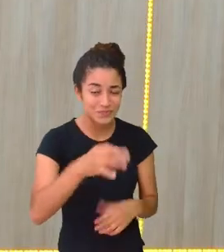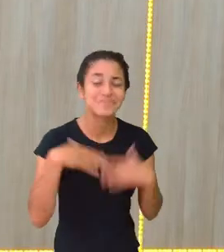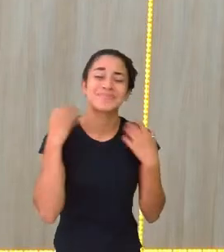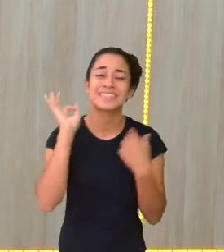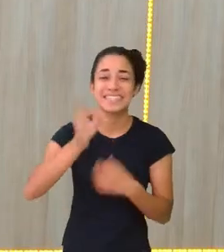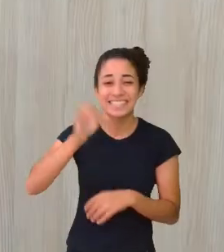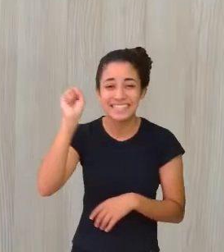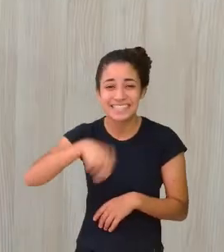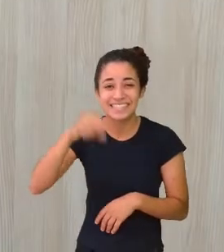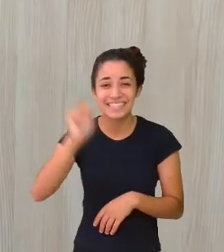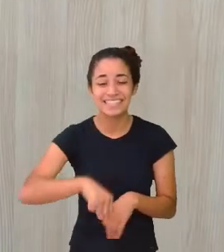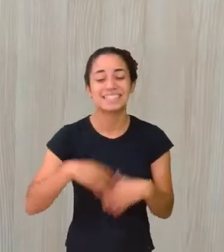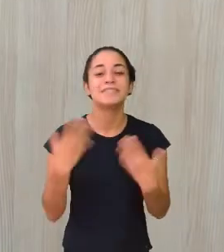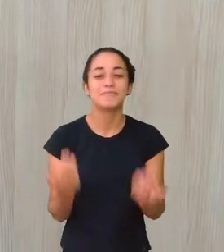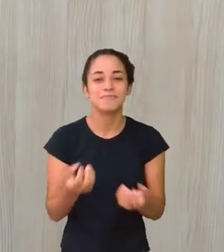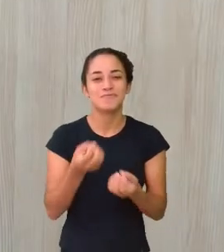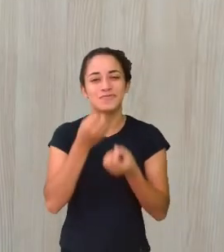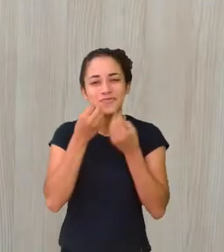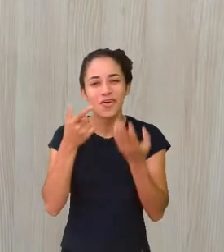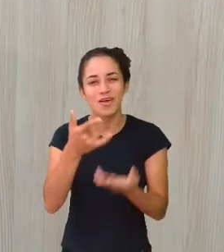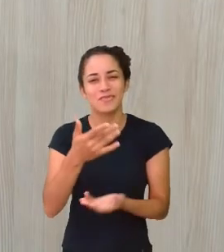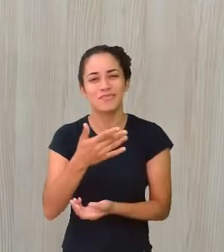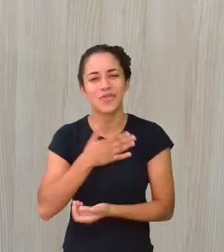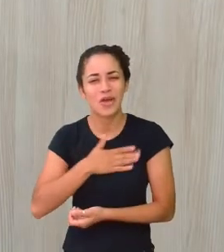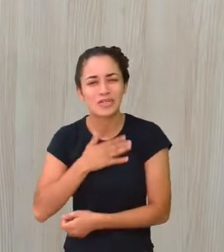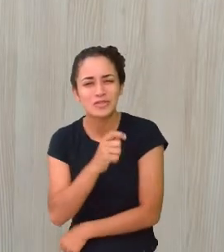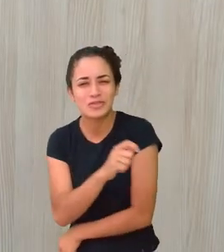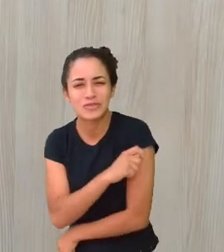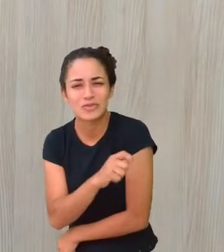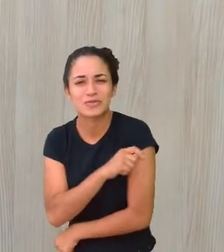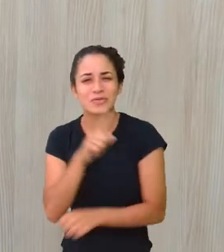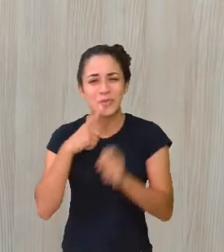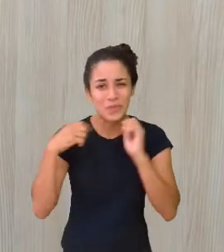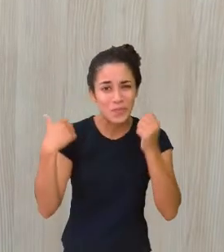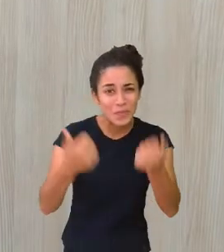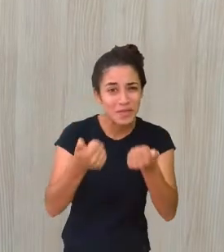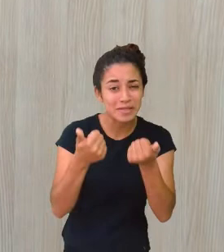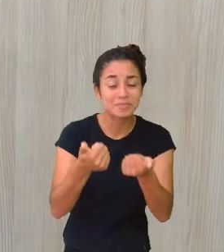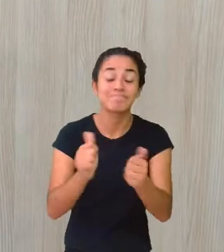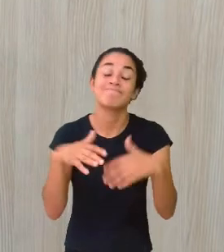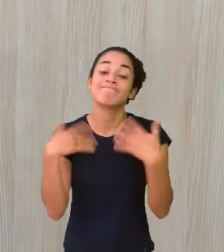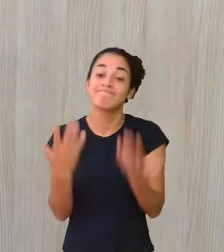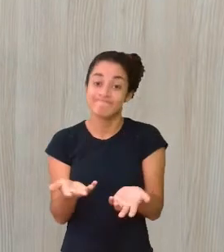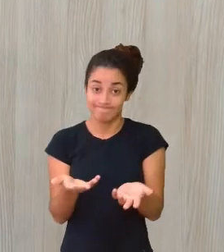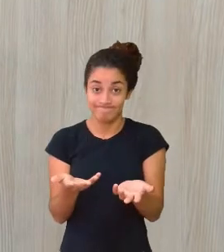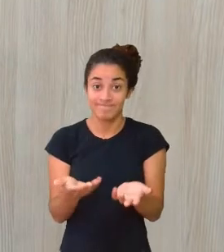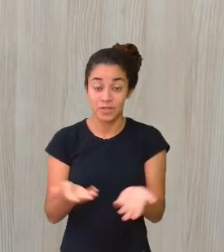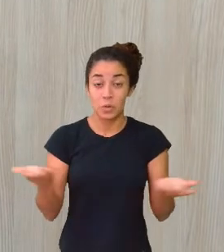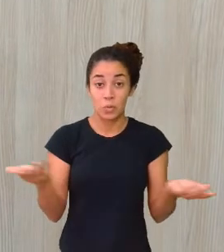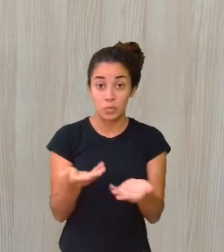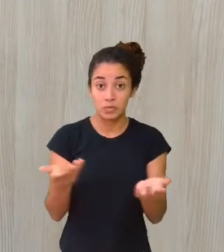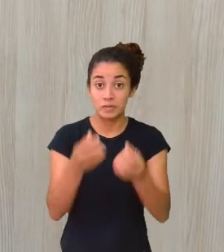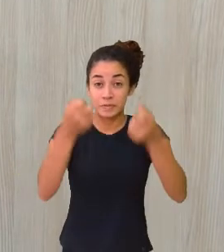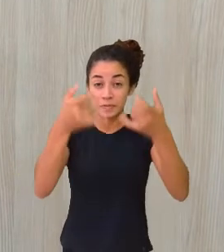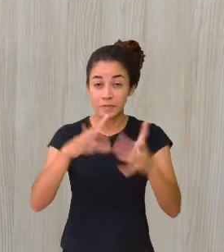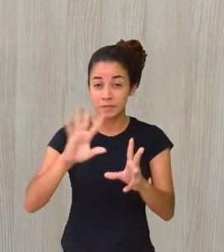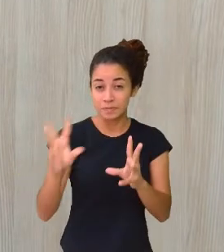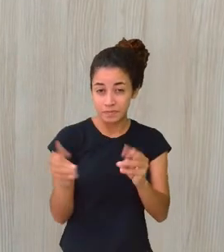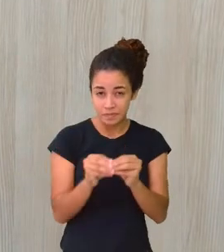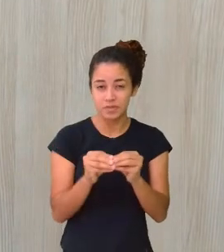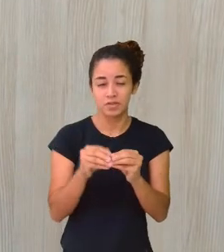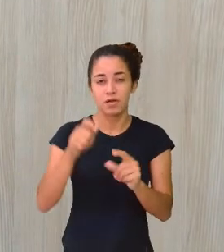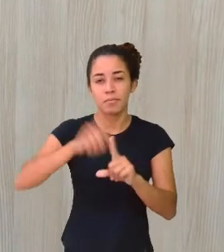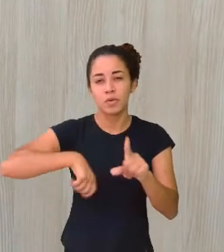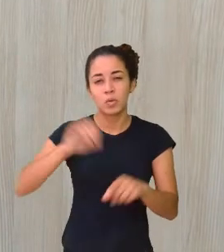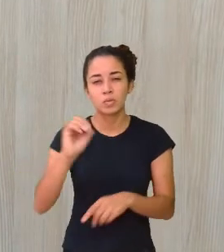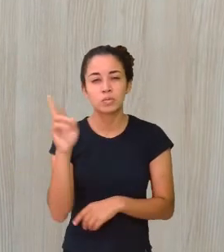isso, professora Isabel. Então, queridos estudantes, como é que vocês estão? Tudo bem? Então, nós vamos falar um pouquinho aqui sobre o Outubro